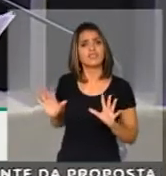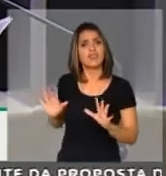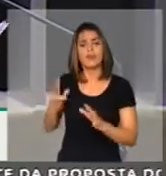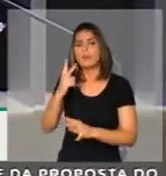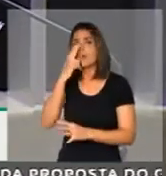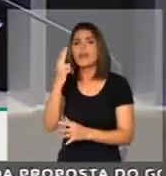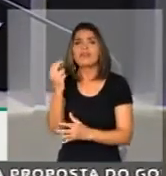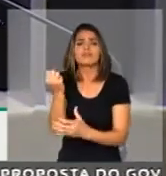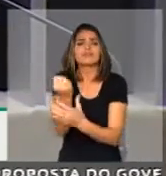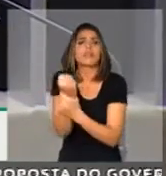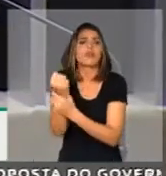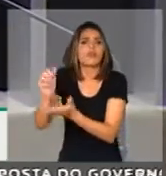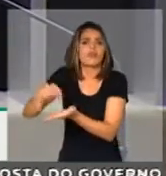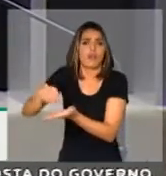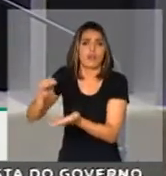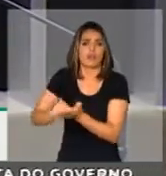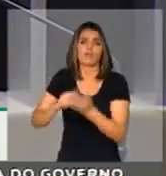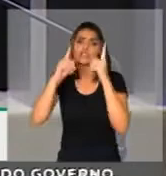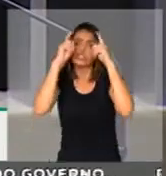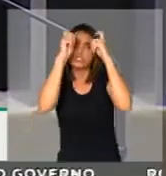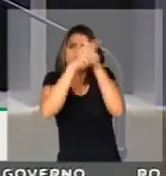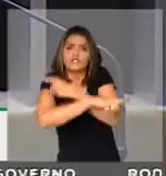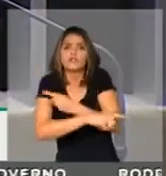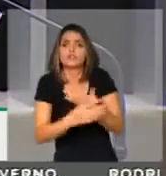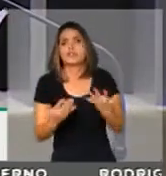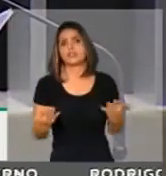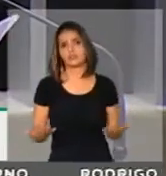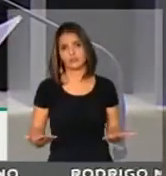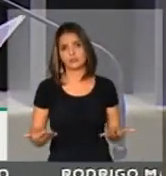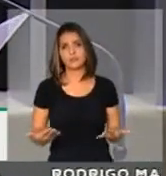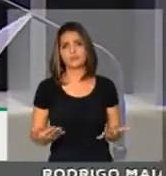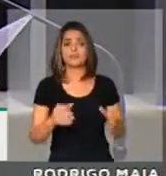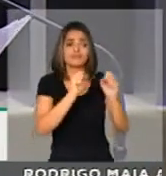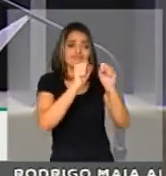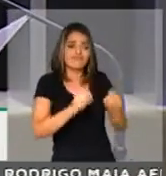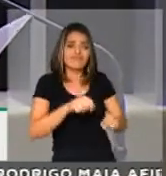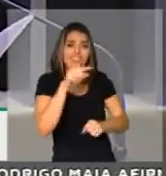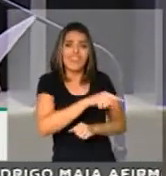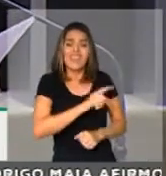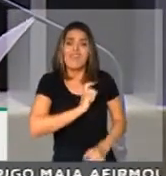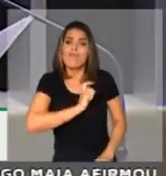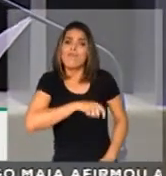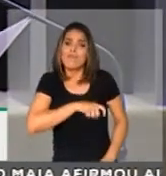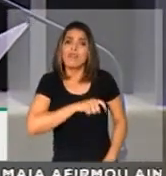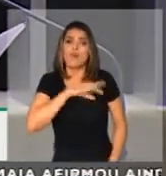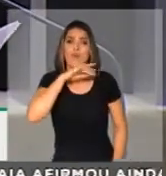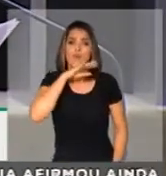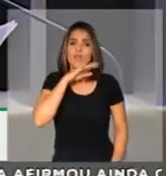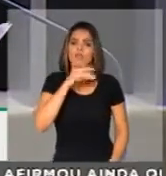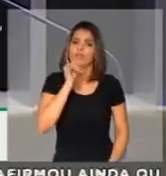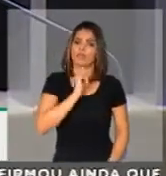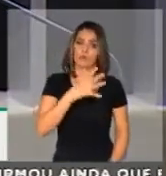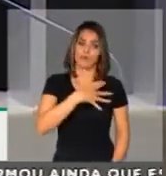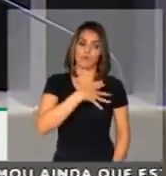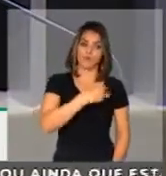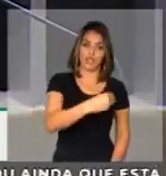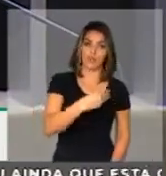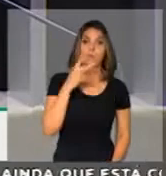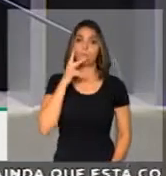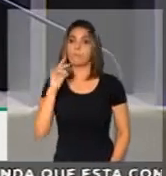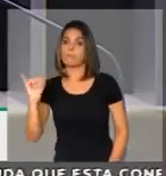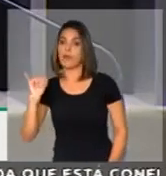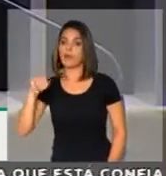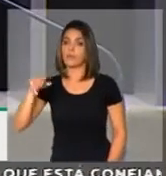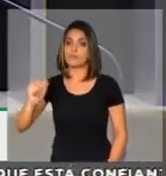segurança dos direitos, de dificuldades, por não dizer, um sistema que acaba sendo perverso para filhos órfãos, principalmente para